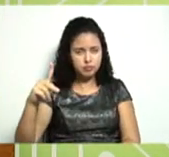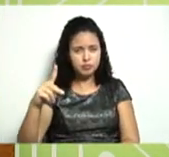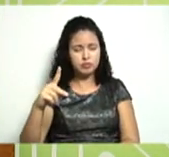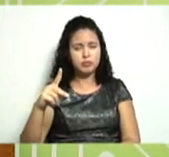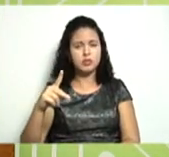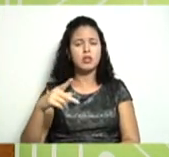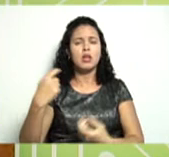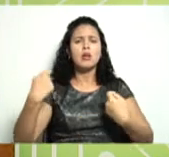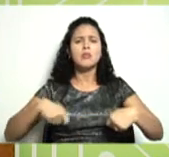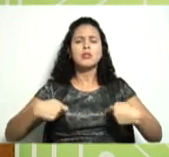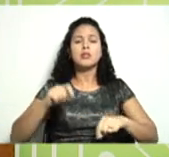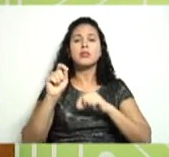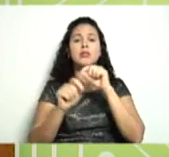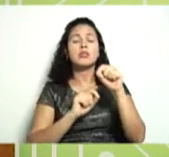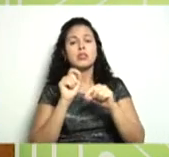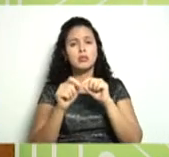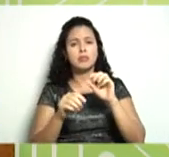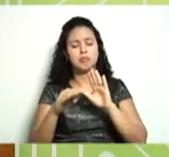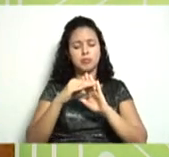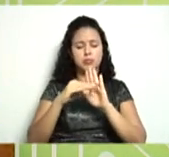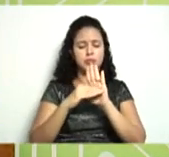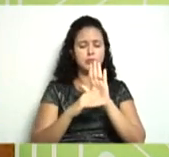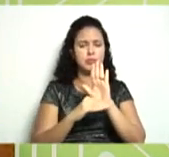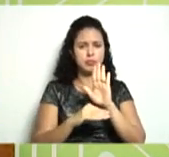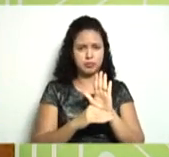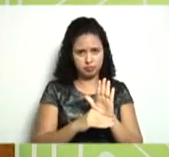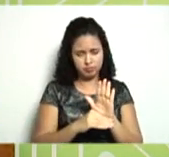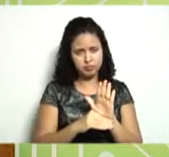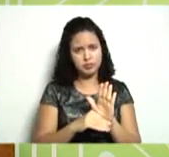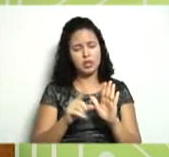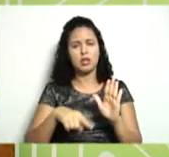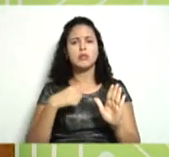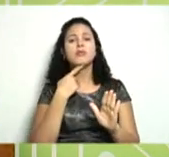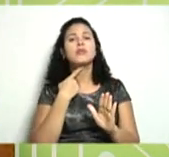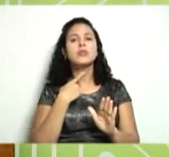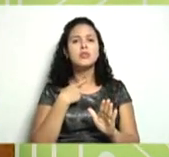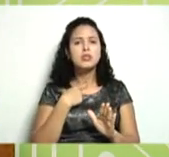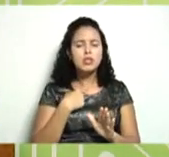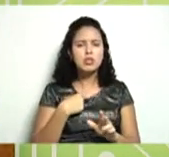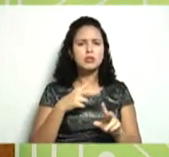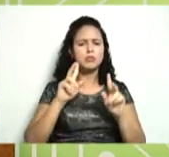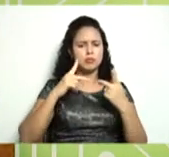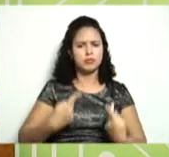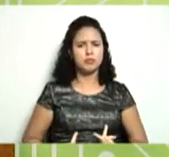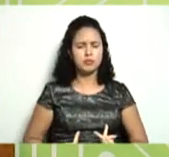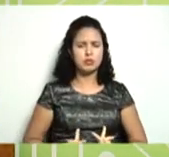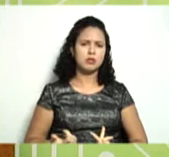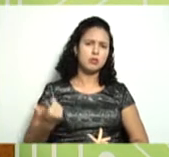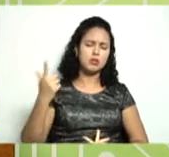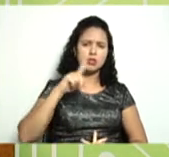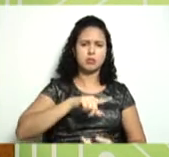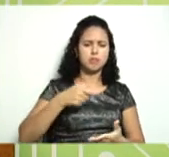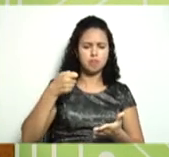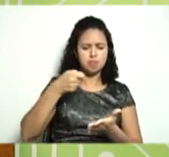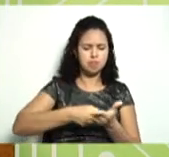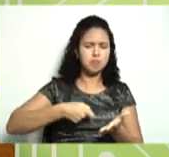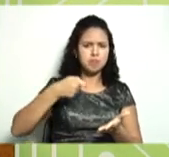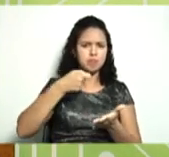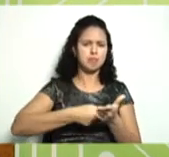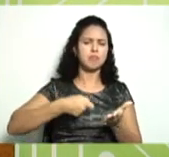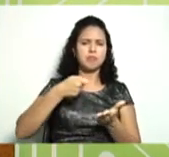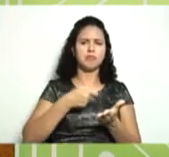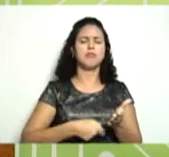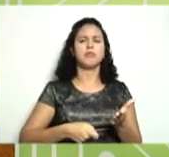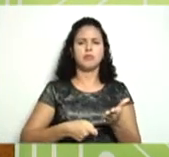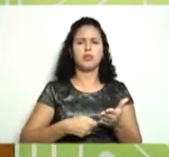único requisito, os requisitos para isso são a vontade do ser humano de estar lutando em prol das